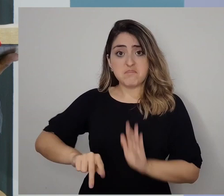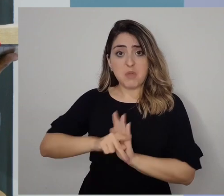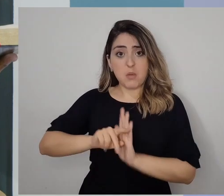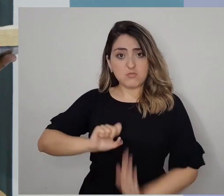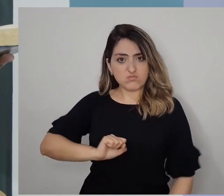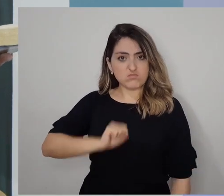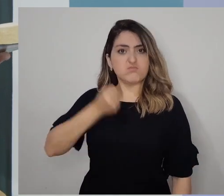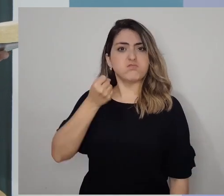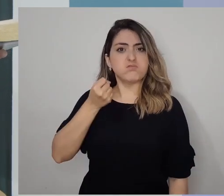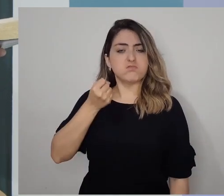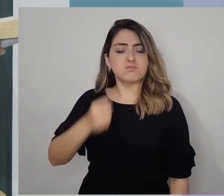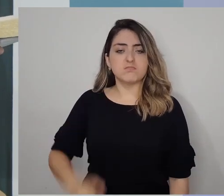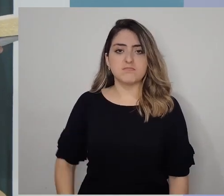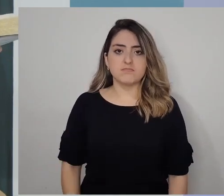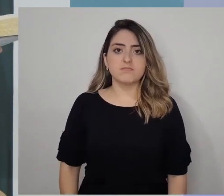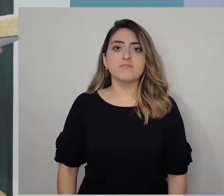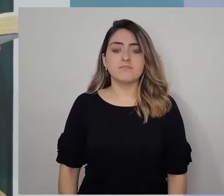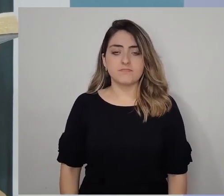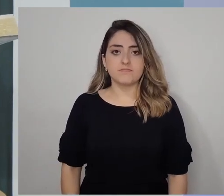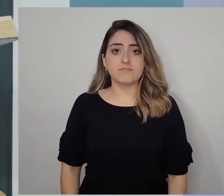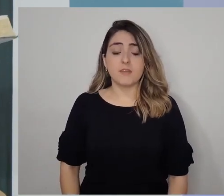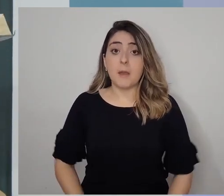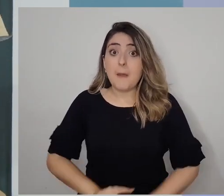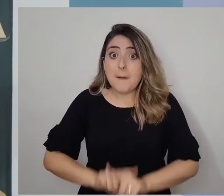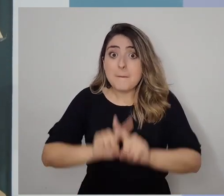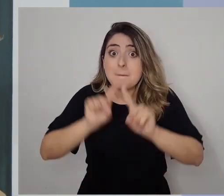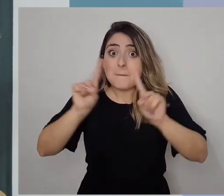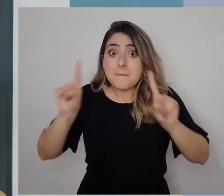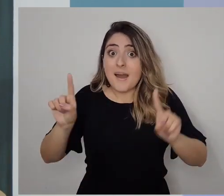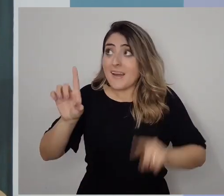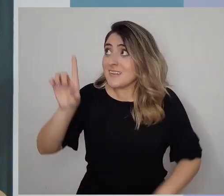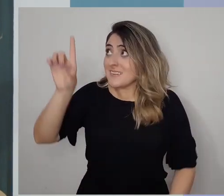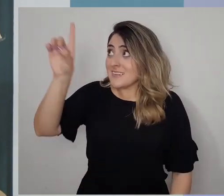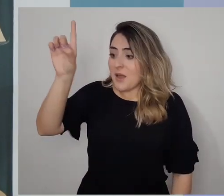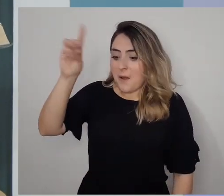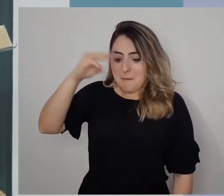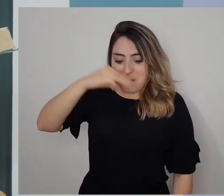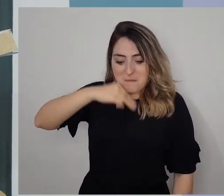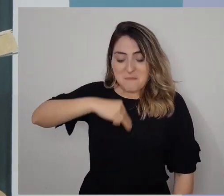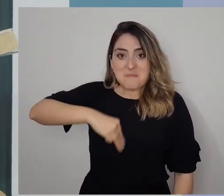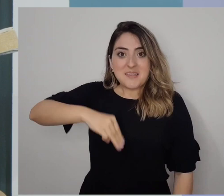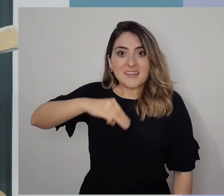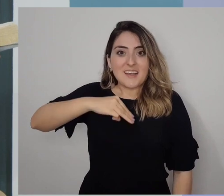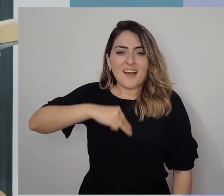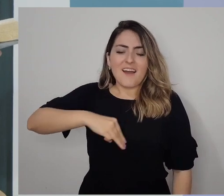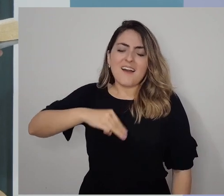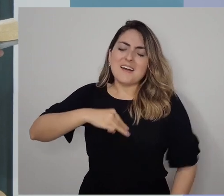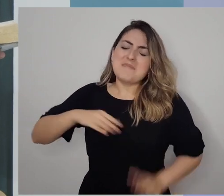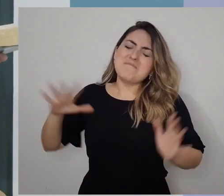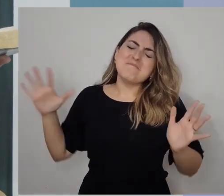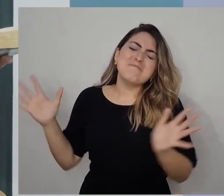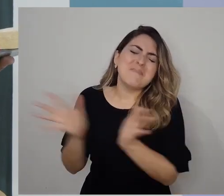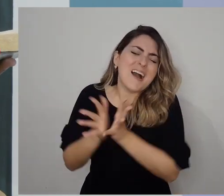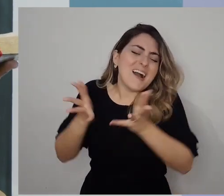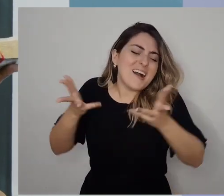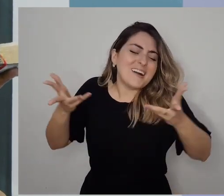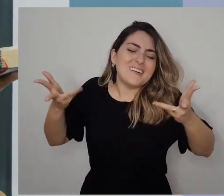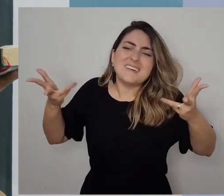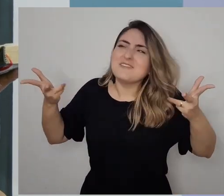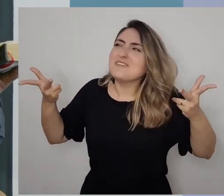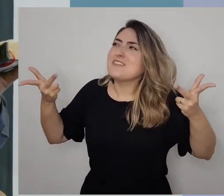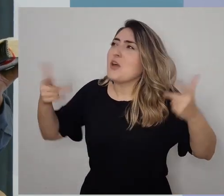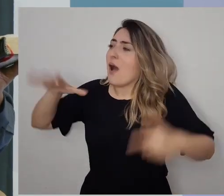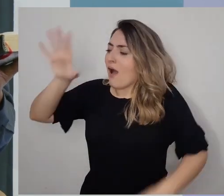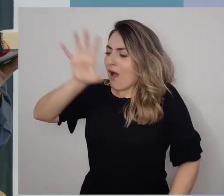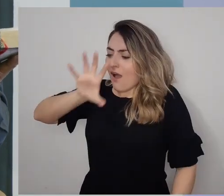como também os demais. Mas Deus, sendo rico em misericórdia, por causa do